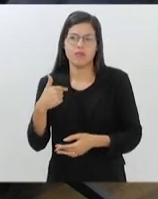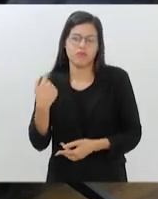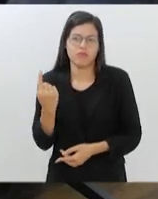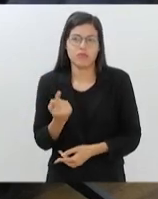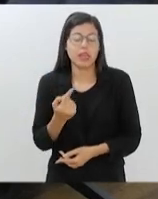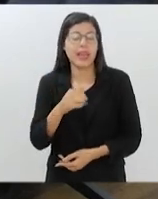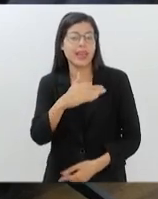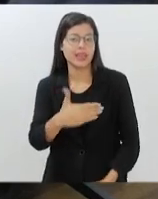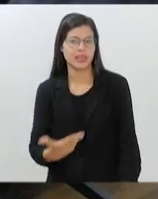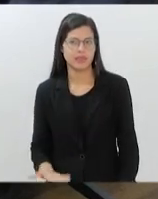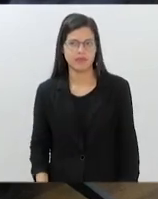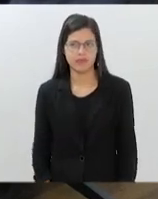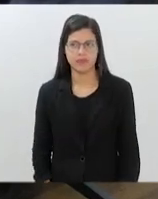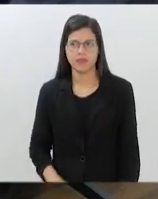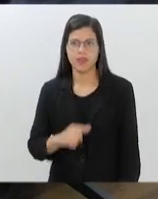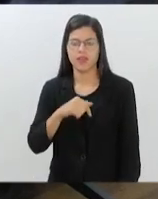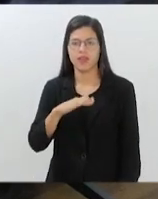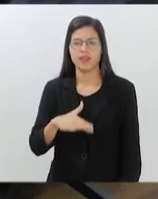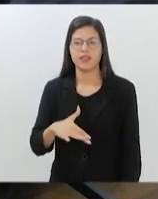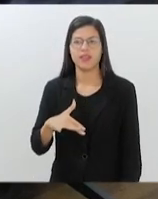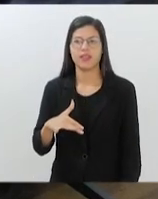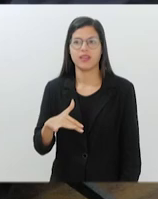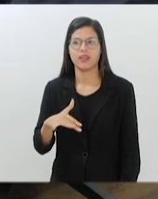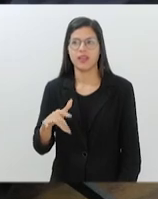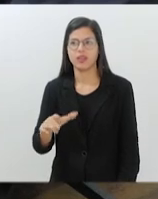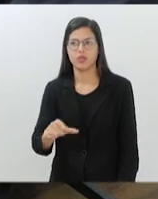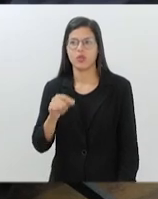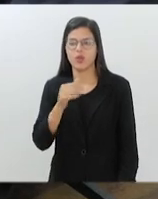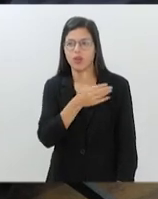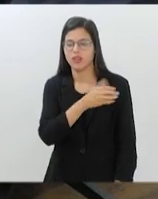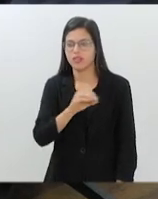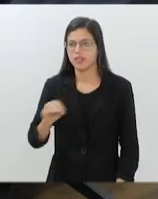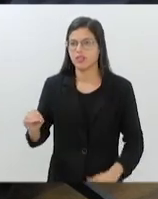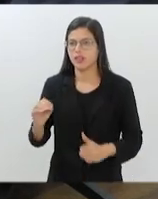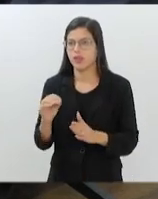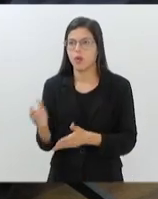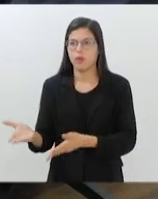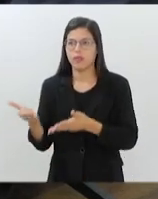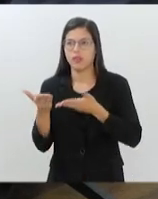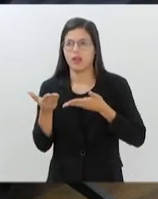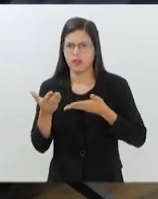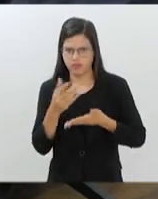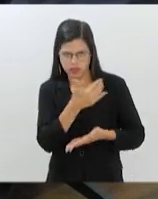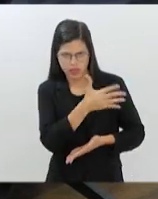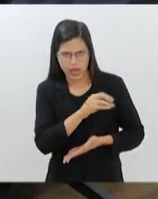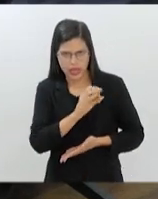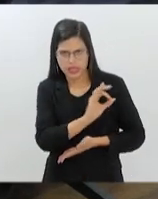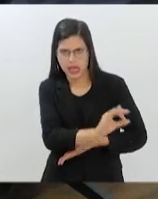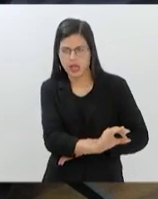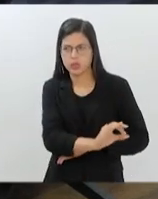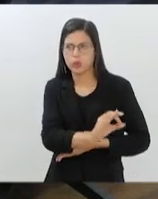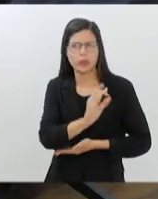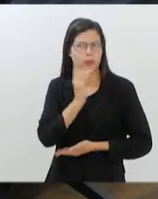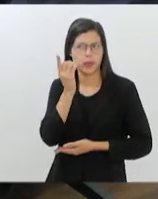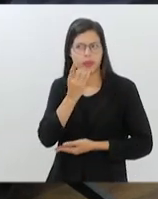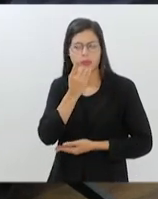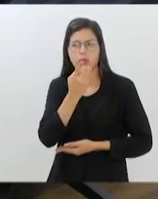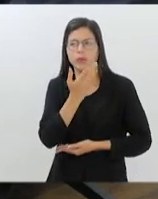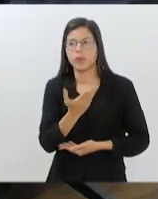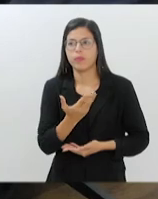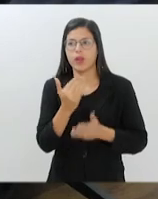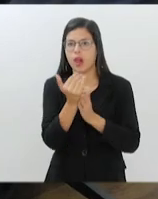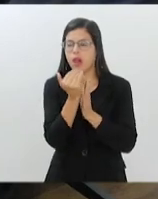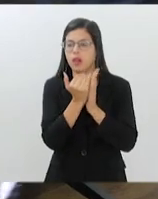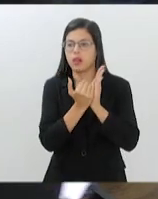quem quem define que são 100 convidados são 100 Deputado PB 100 convidados define ol l a lista dos